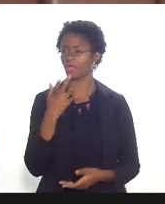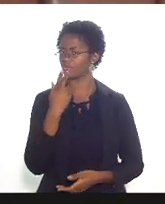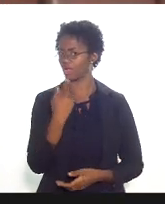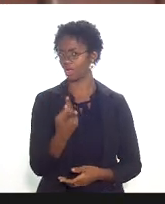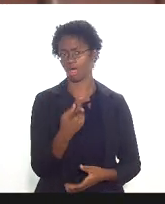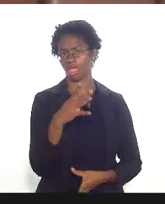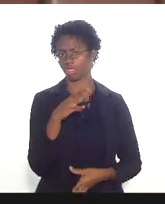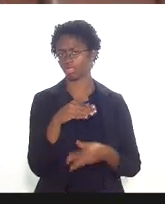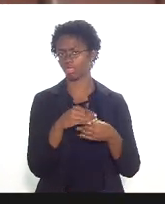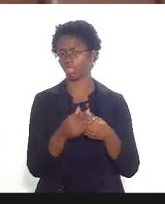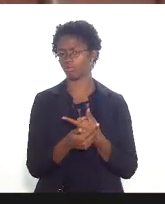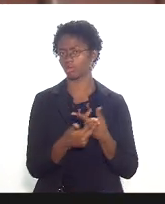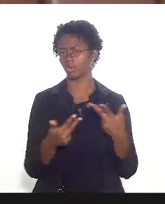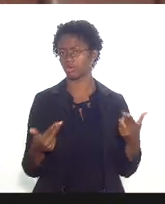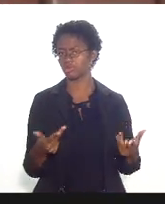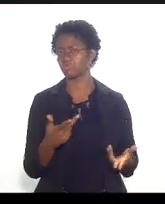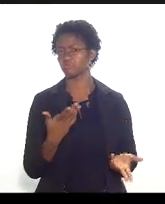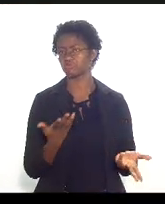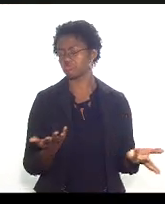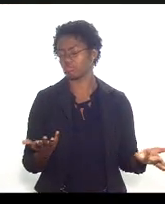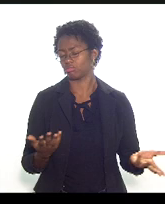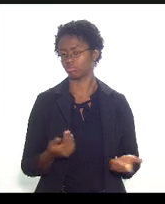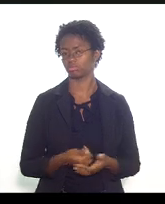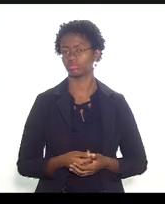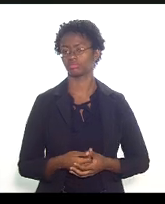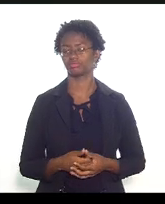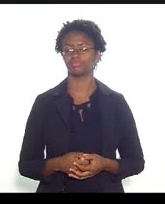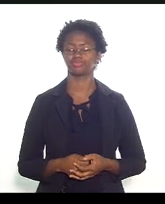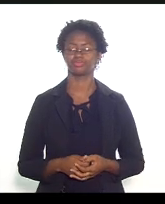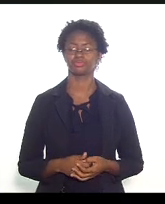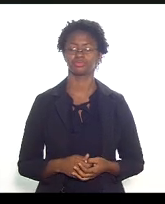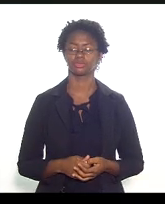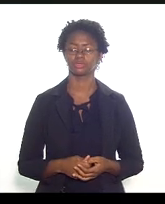reiteração, fazer uso da palavra.